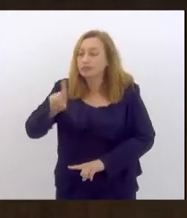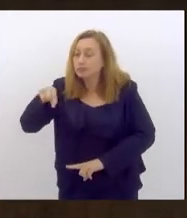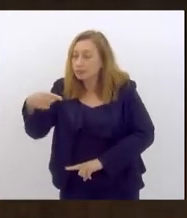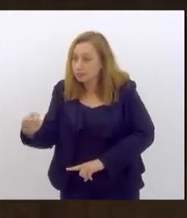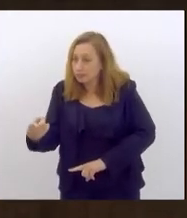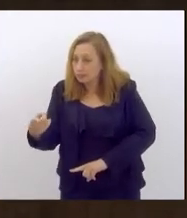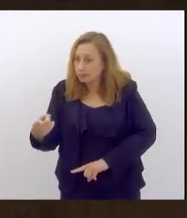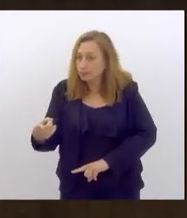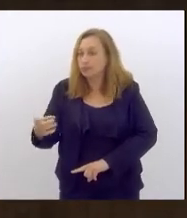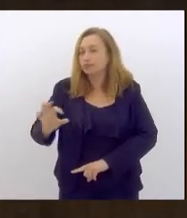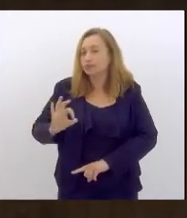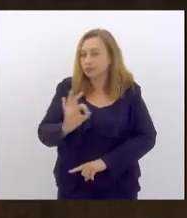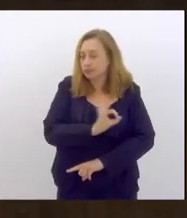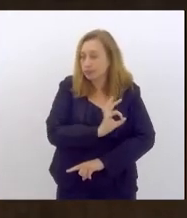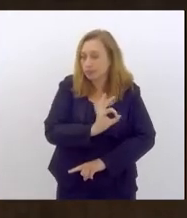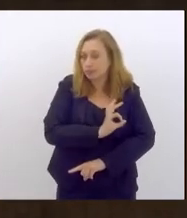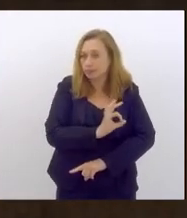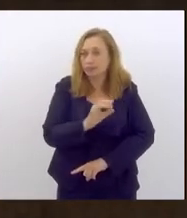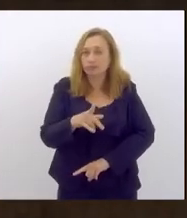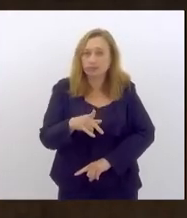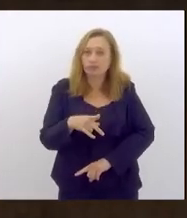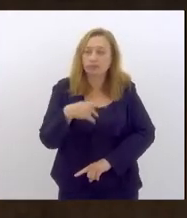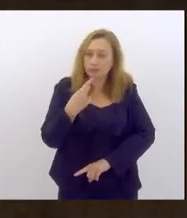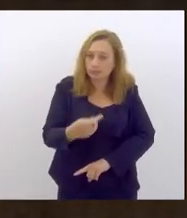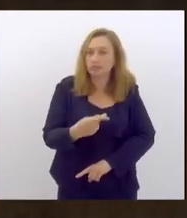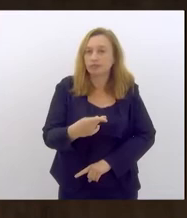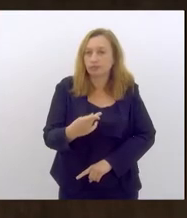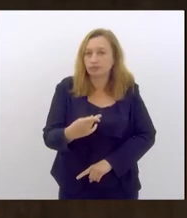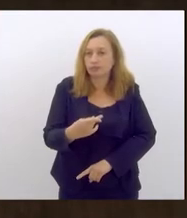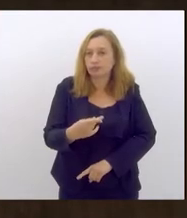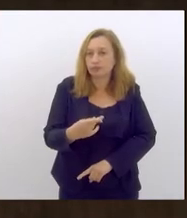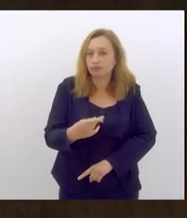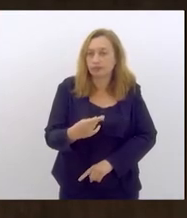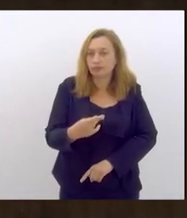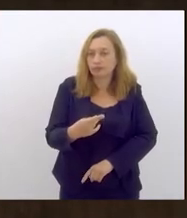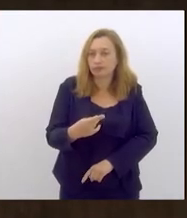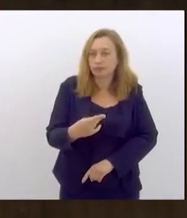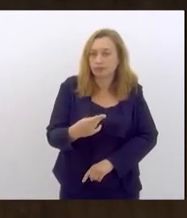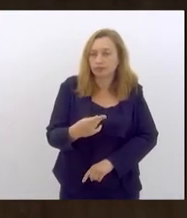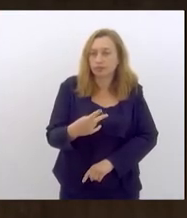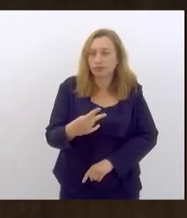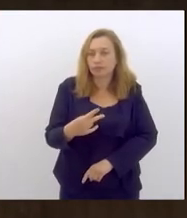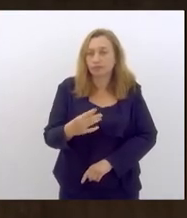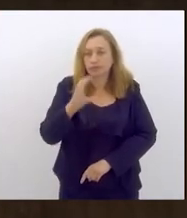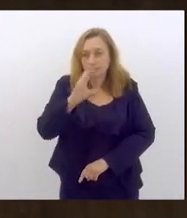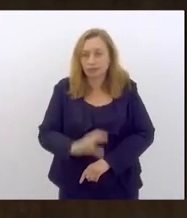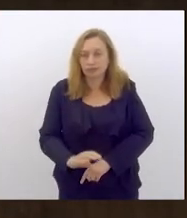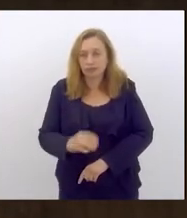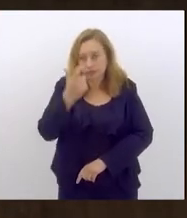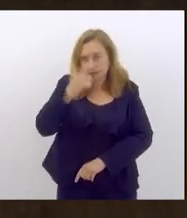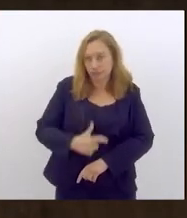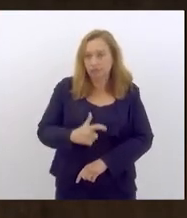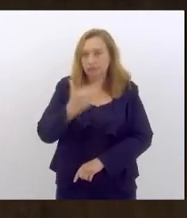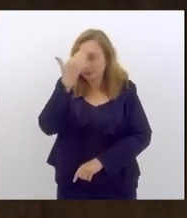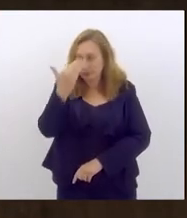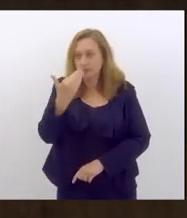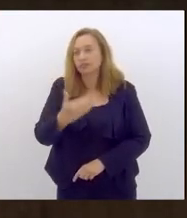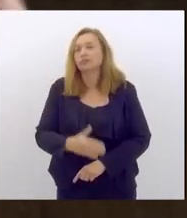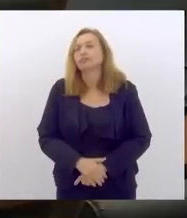lado, são os policiais civis que devem dizer que polícia civil desejam ser. Muito